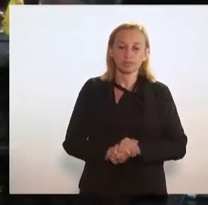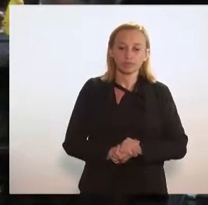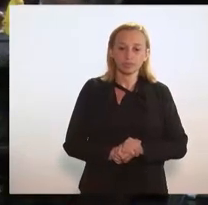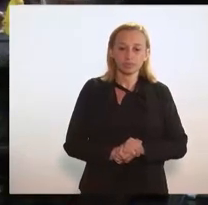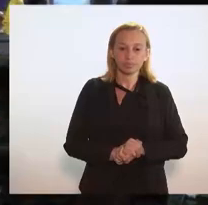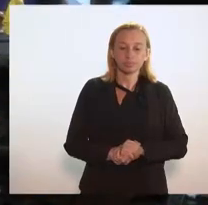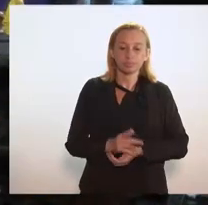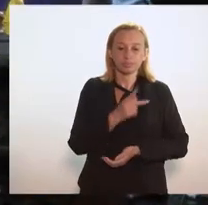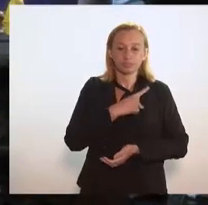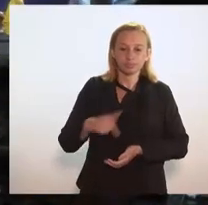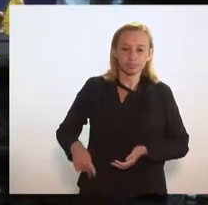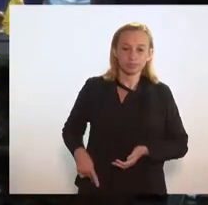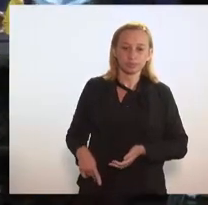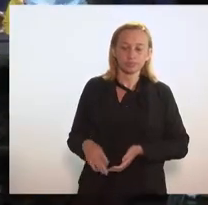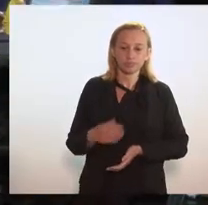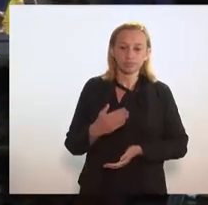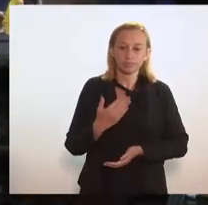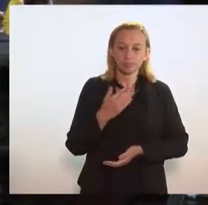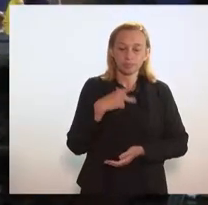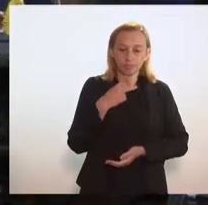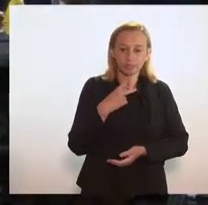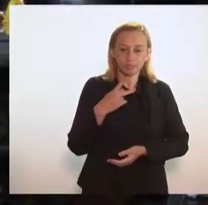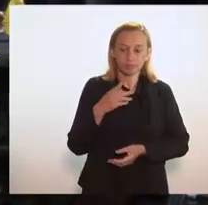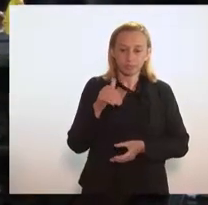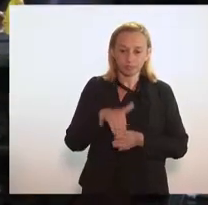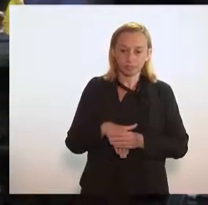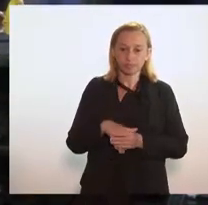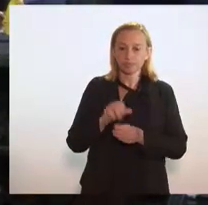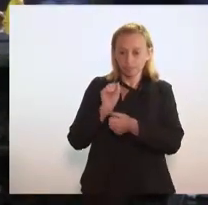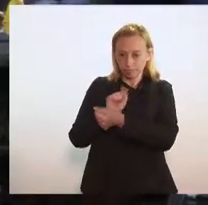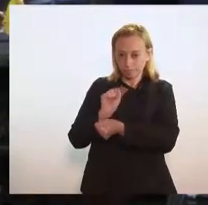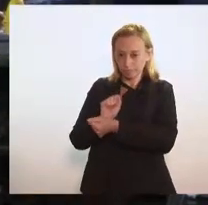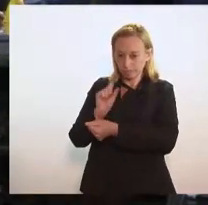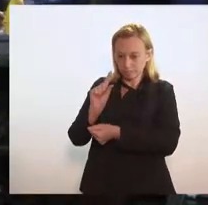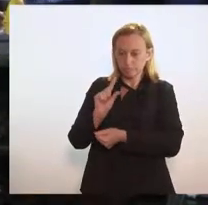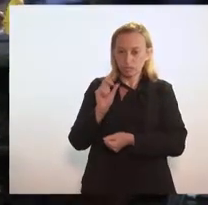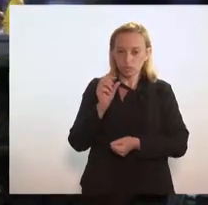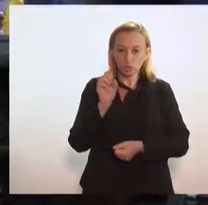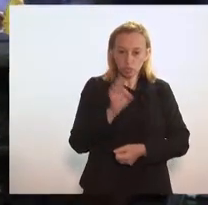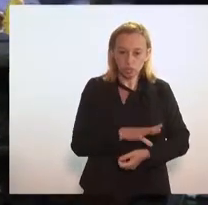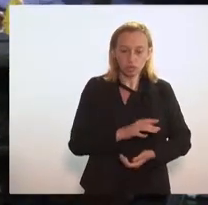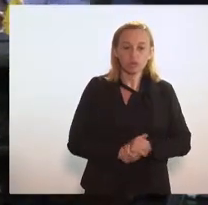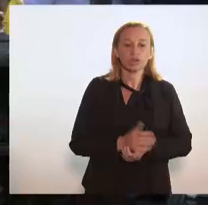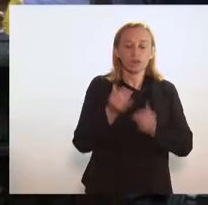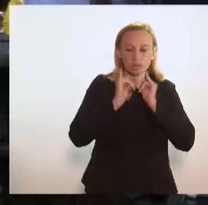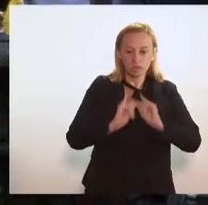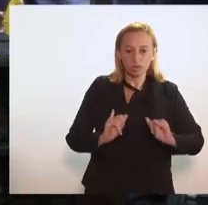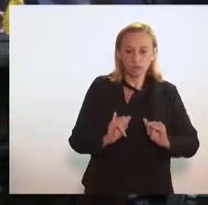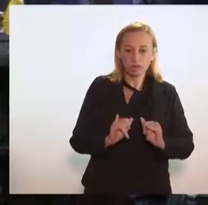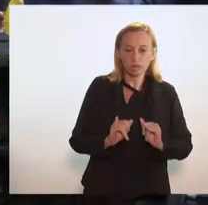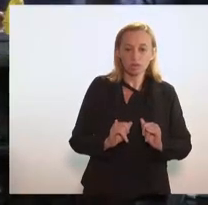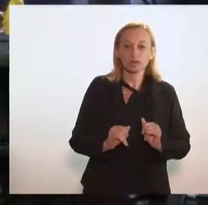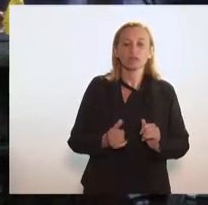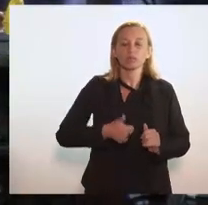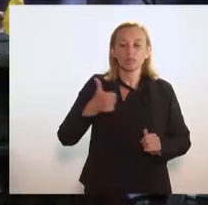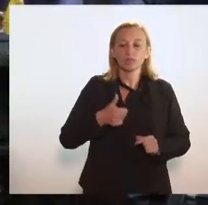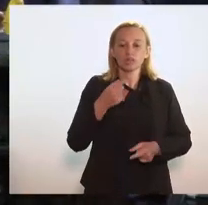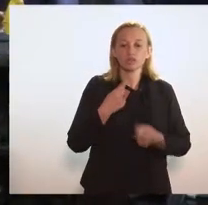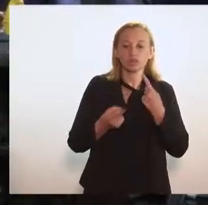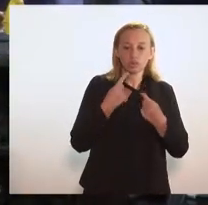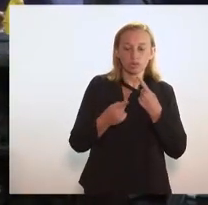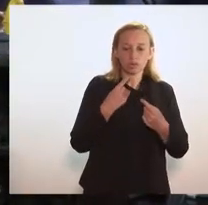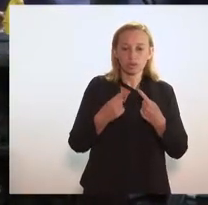pela presidente final da falta que ela falou sonhar já já dois o último que toque anunciou em primeiro a intenção